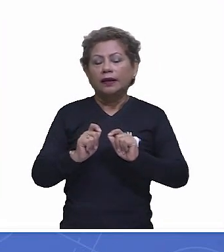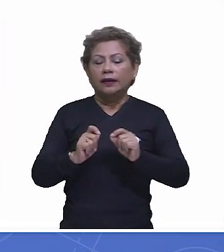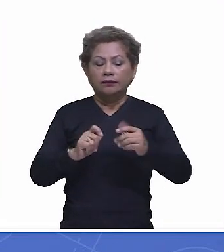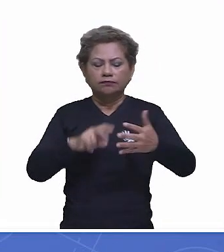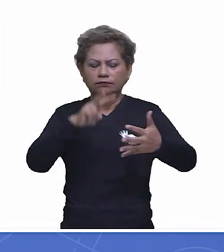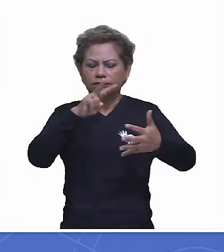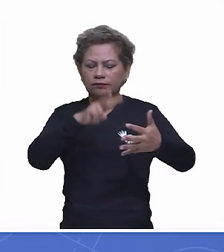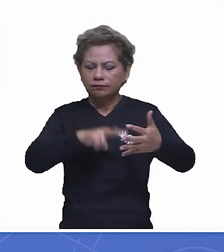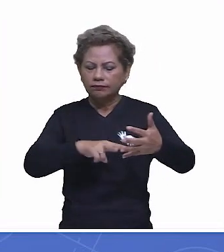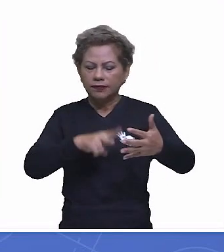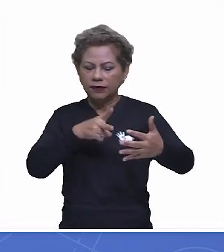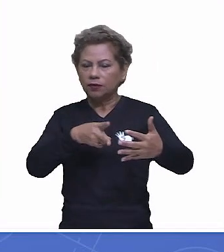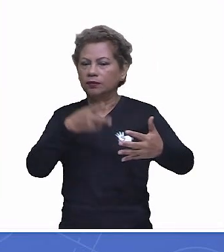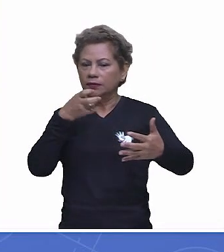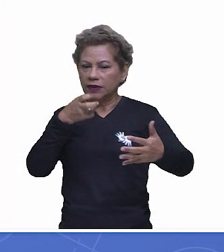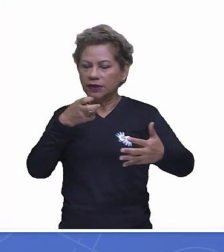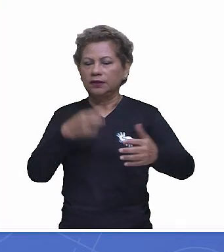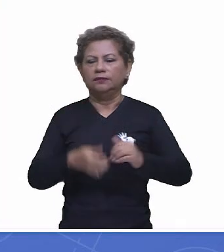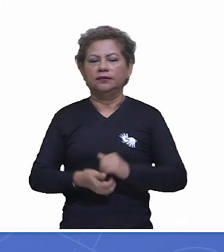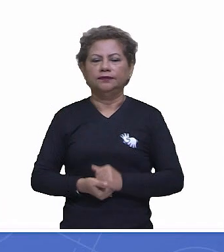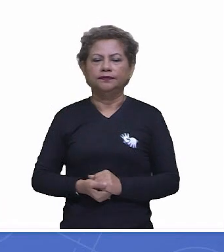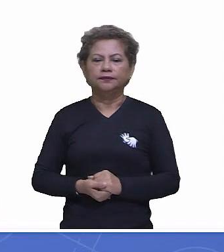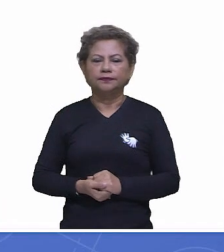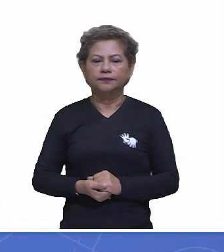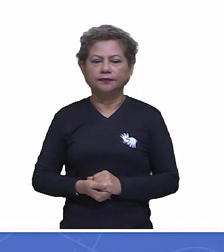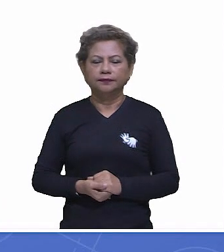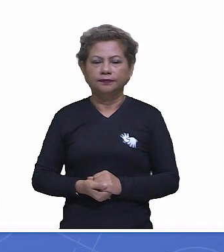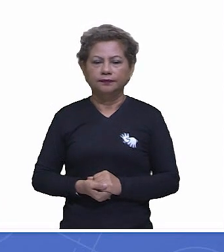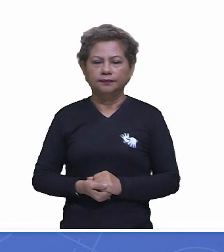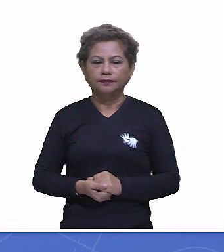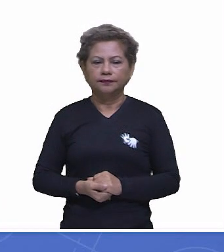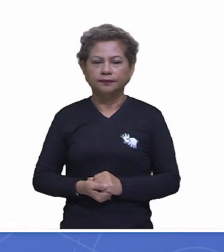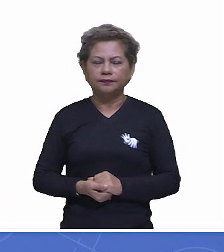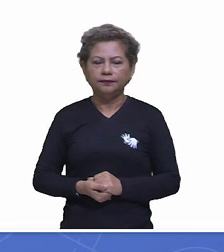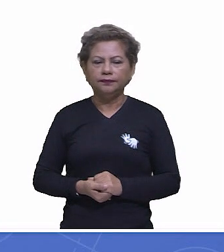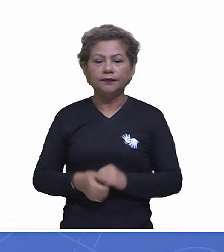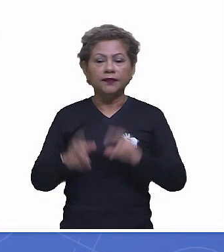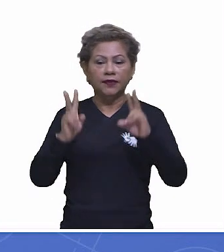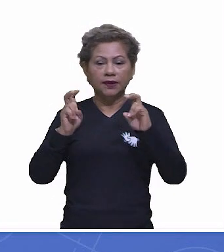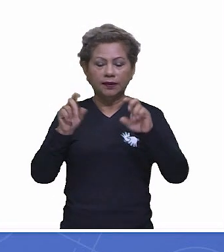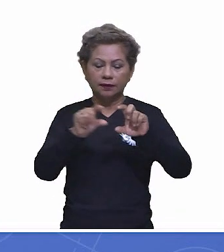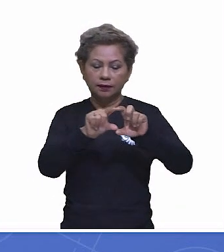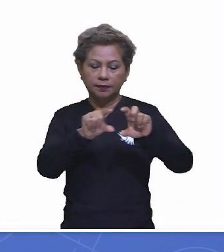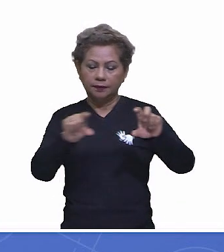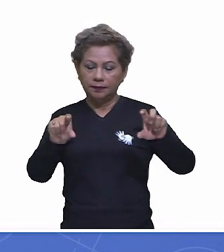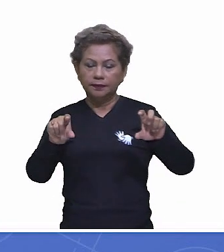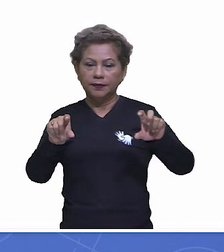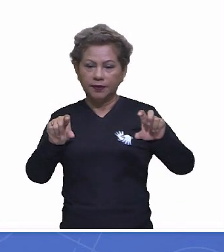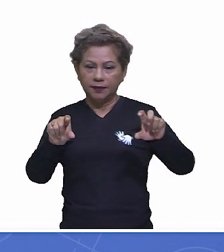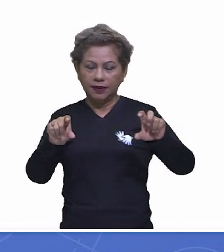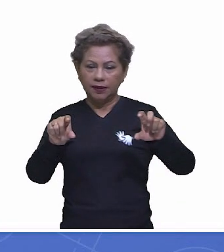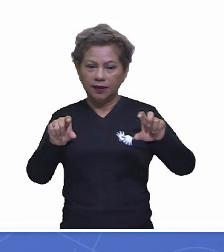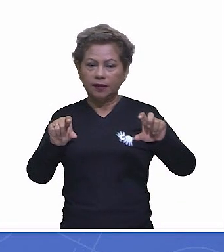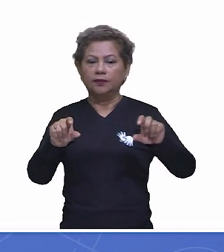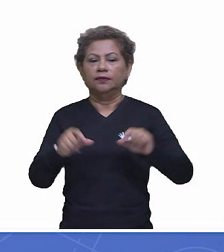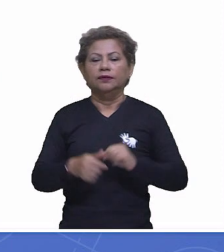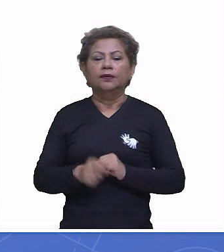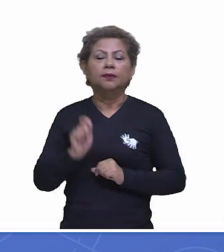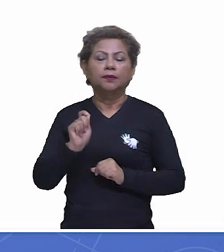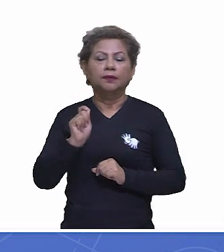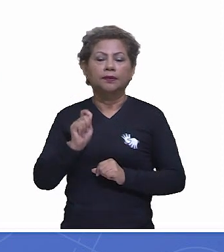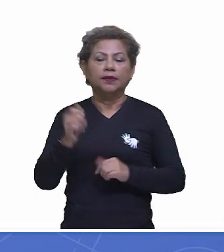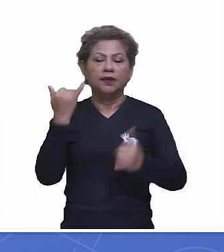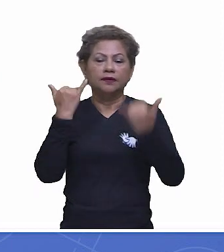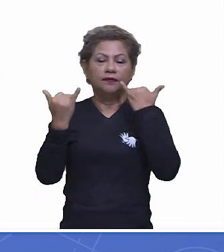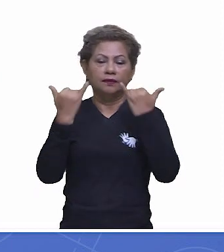aí muitos erros. Olha só, voltando para o texto. Esse primeiro parágrafo, então, esse primeiro período, ele vai apresentar uma